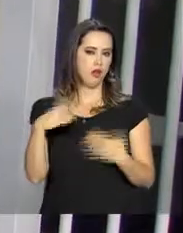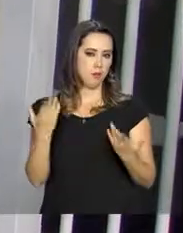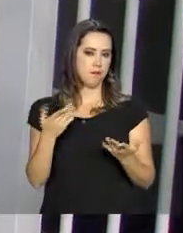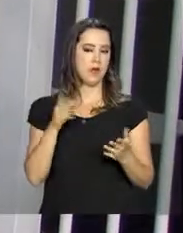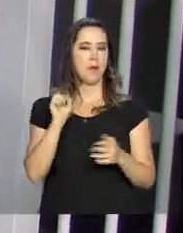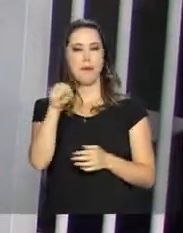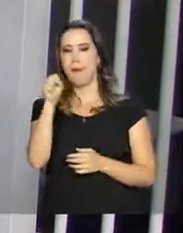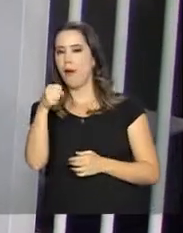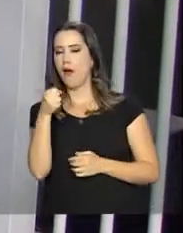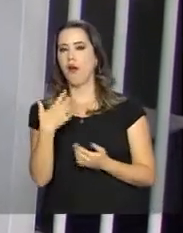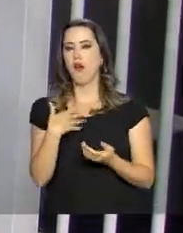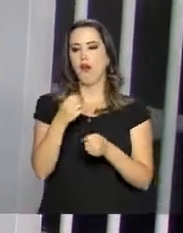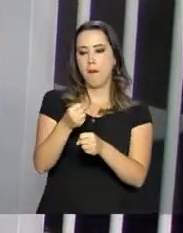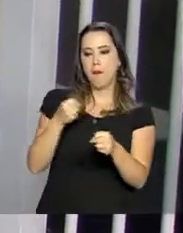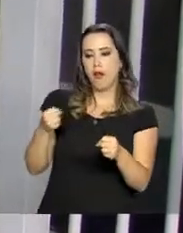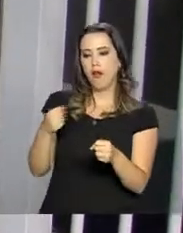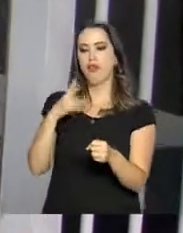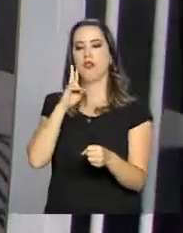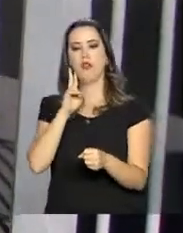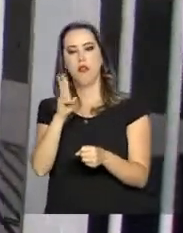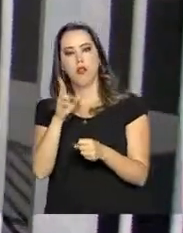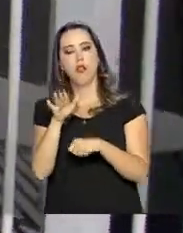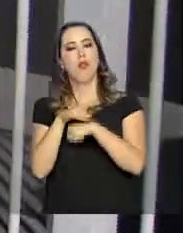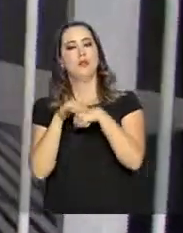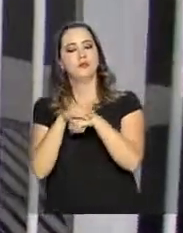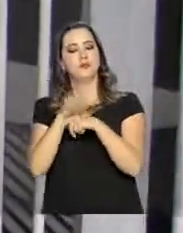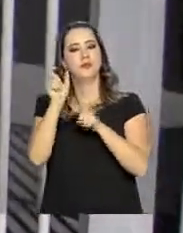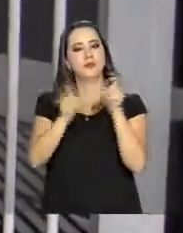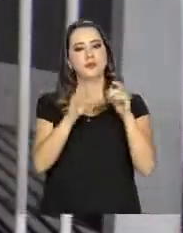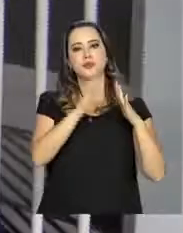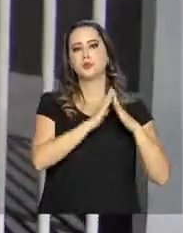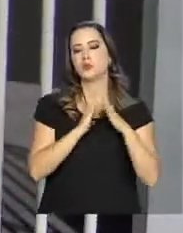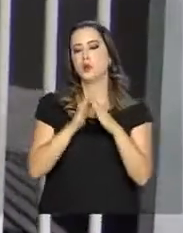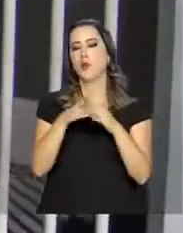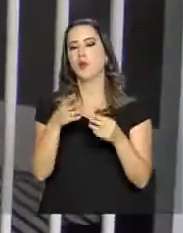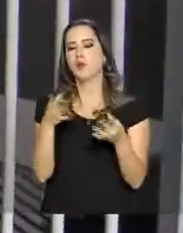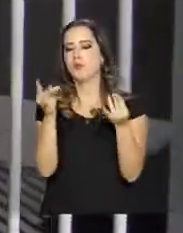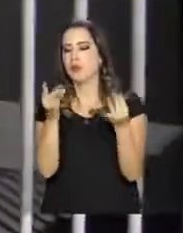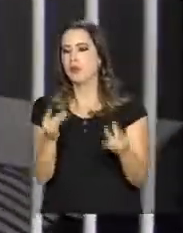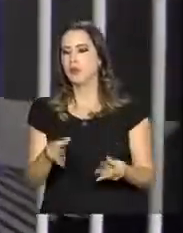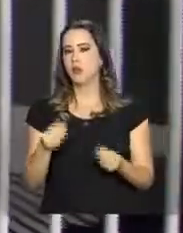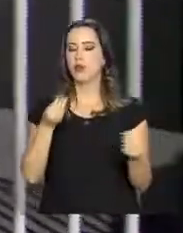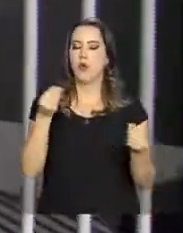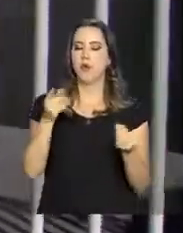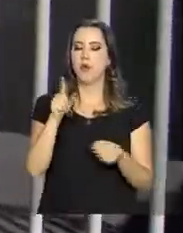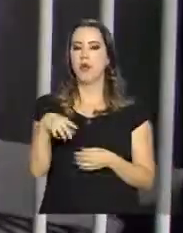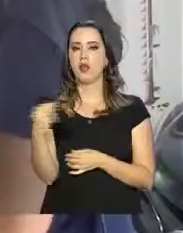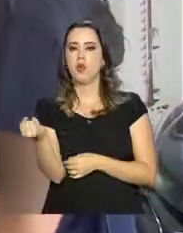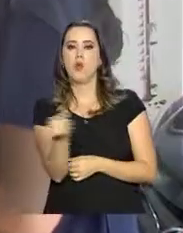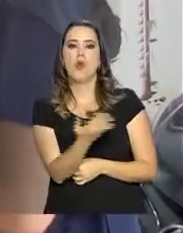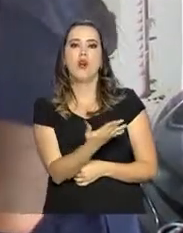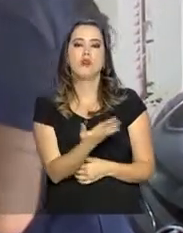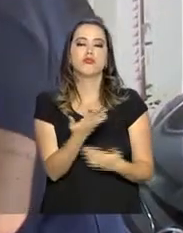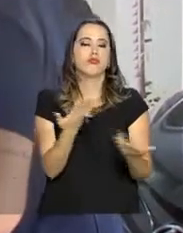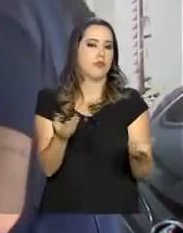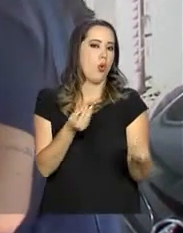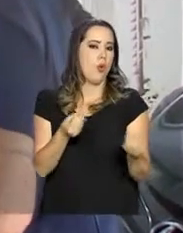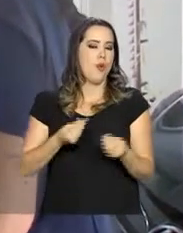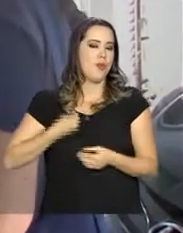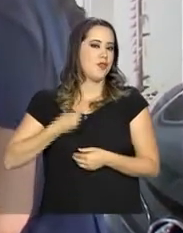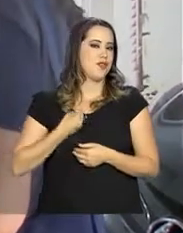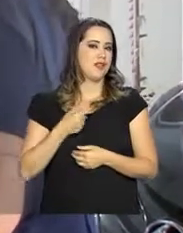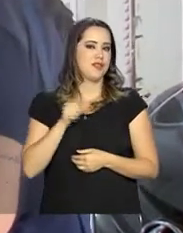De porta em porta, em todo o país, abordam moradores para conhecerem detalhes como são e como vivem. E os